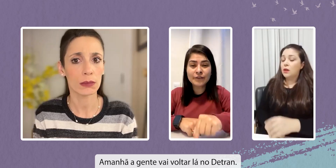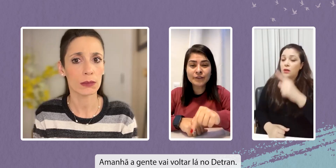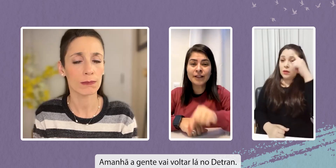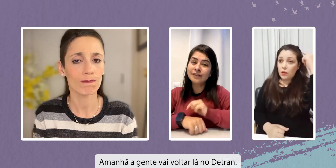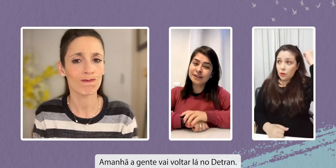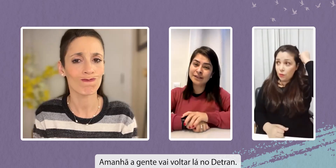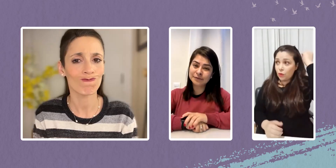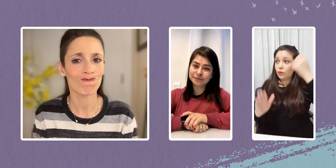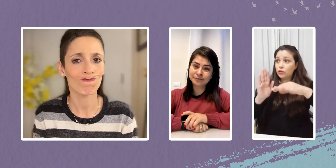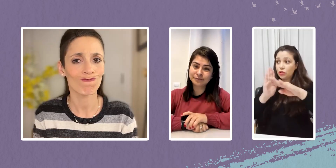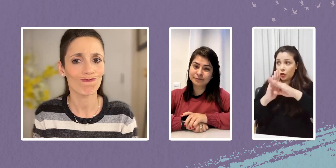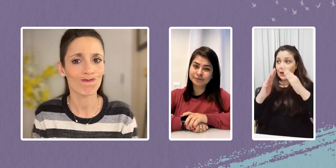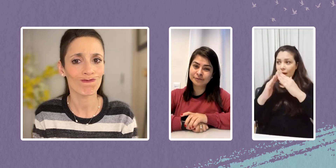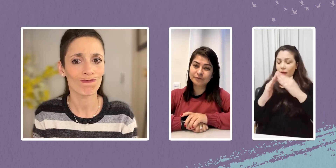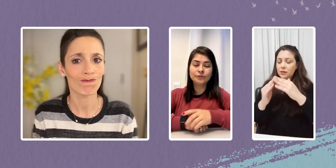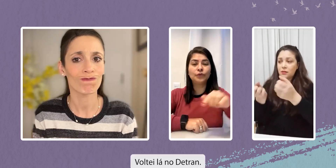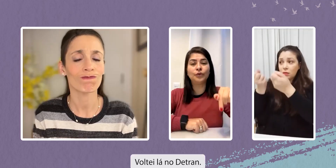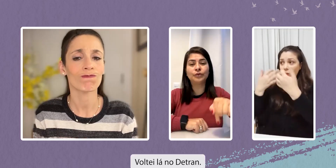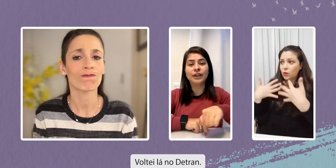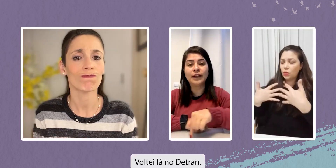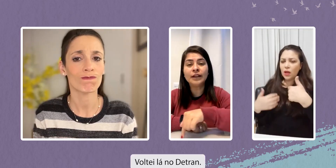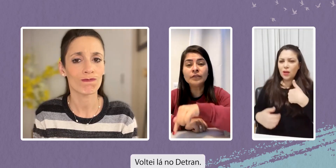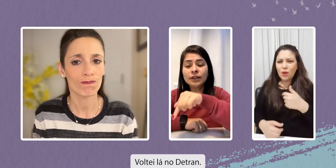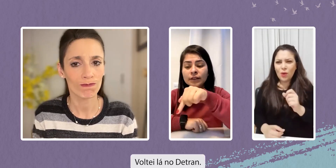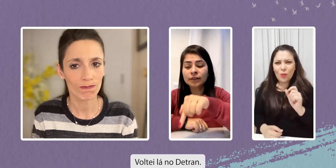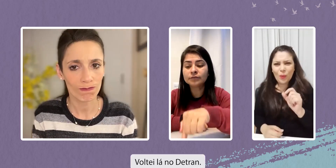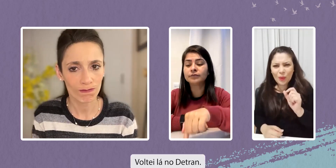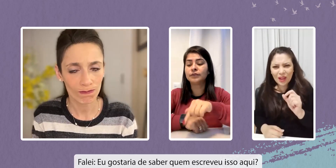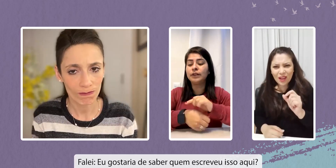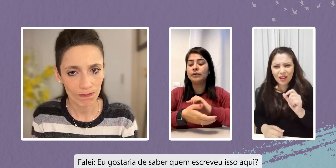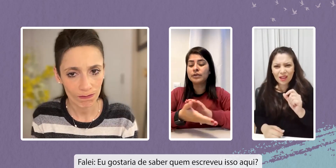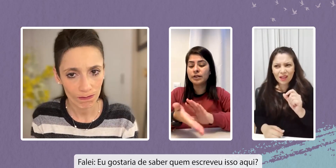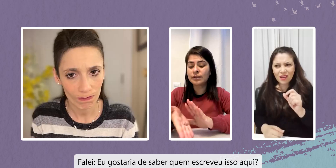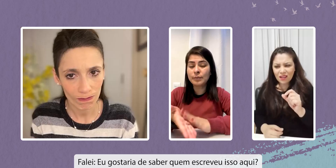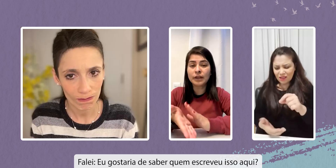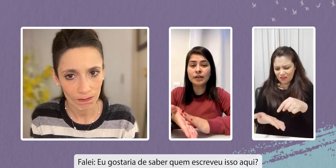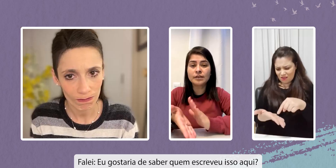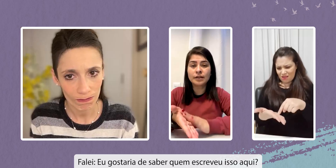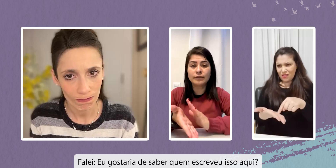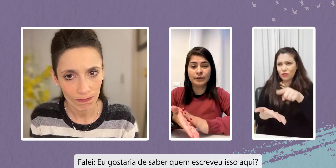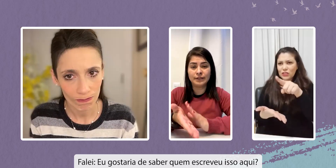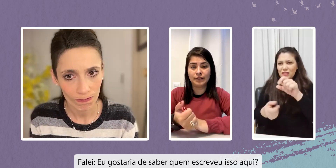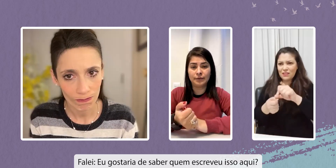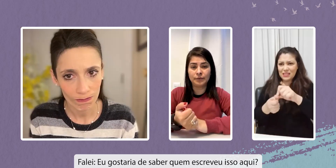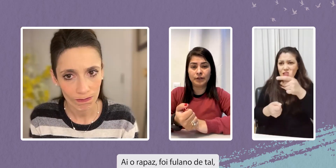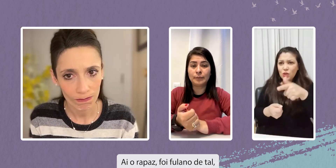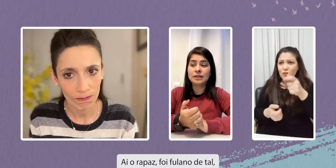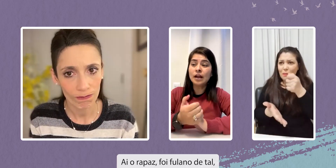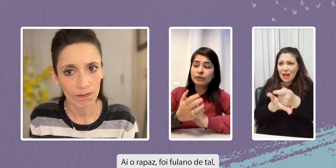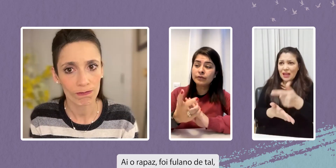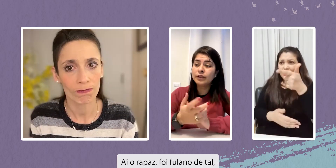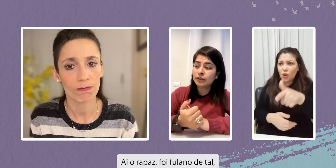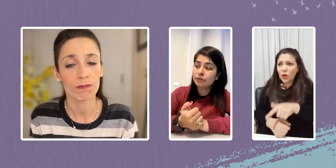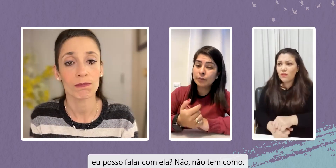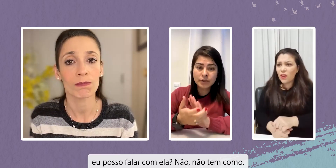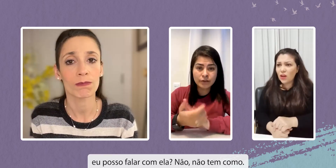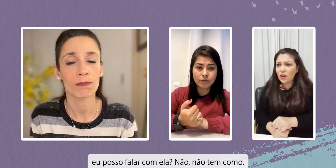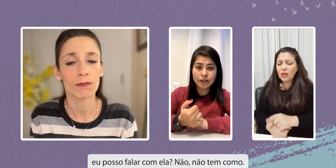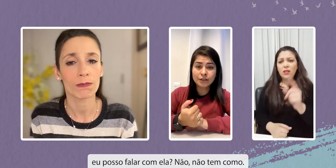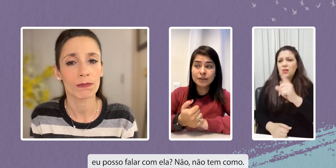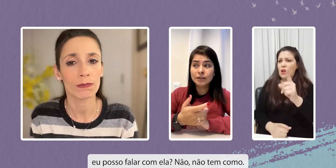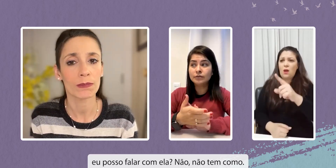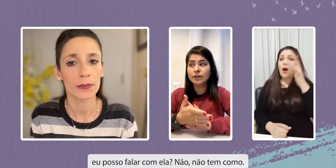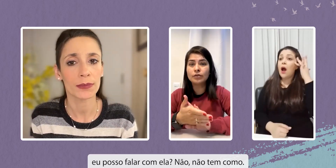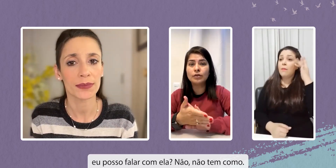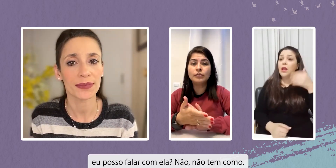Amanhã a gente vai voltar lá no Detran. Voltei lá no Detran. Falei, eu gostaria de saber quem escreveu isso aqui. Rapaz, foi fulano e tal. Falei, posso falar com